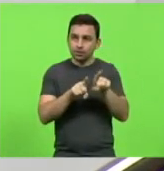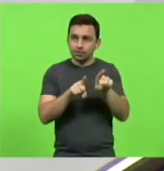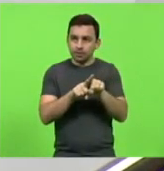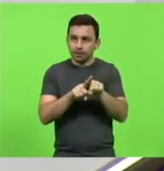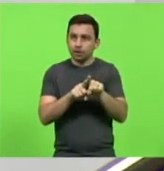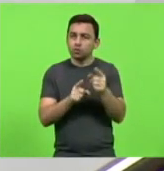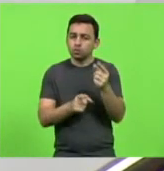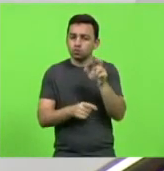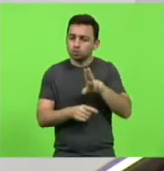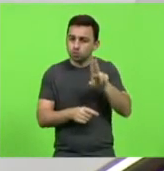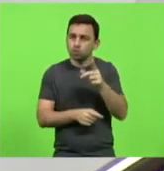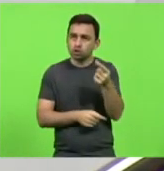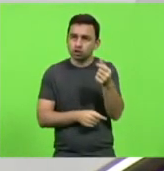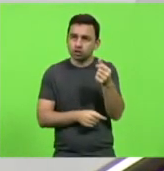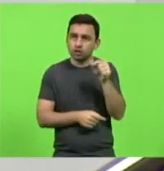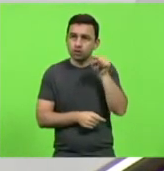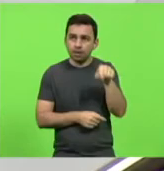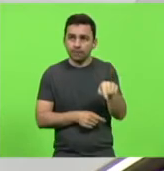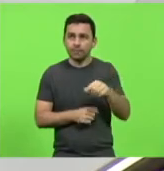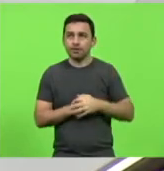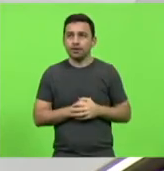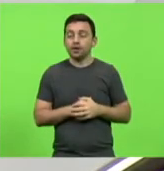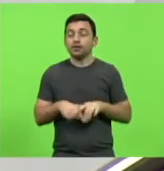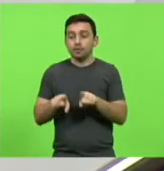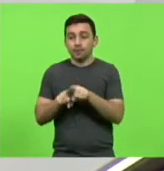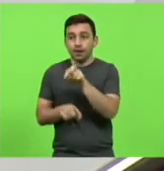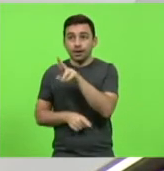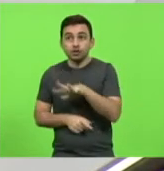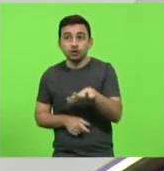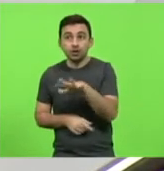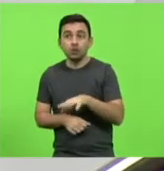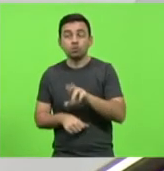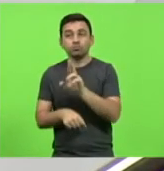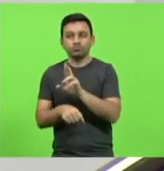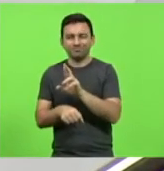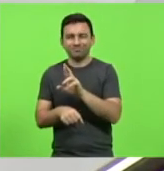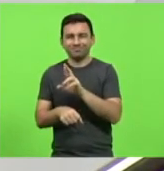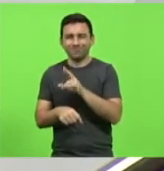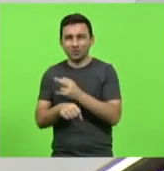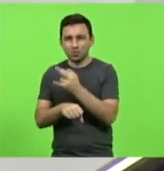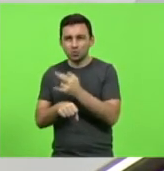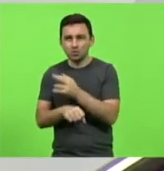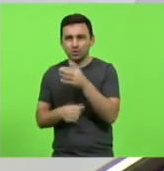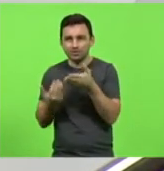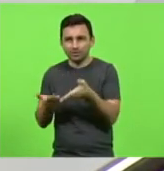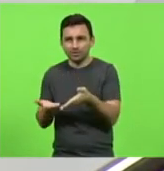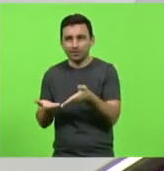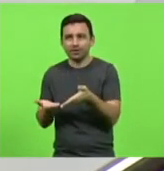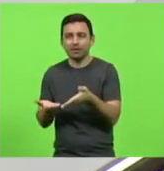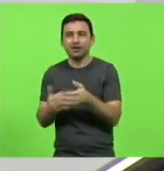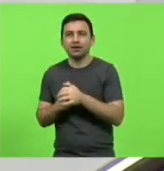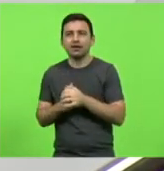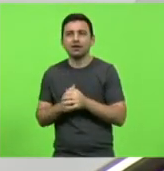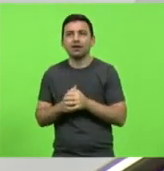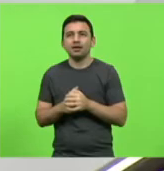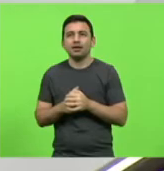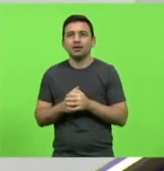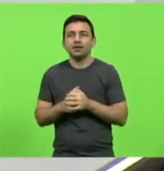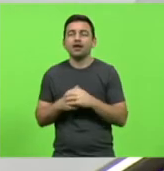aplicaram recursos lá. A mesma coisa na região de Rio do Sul. Então, de parabéns, está tudo certo. Mas eu quero